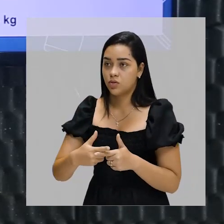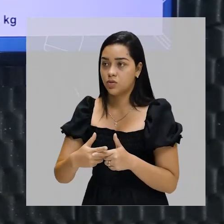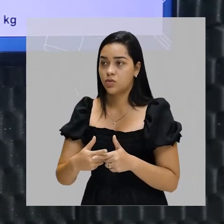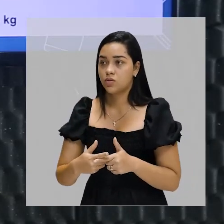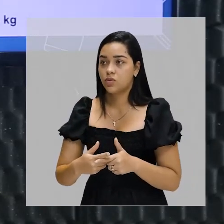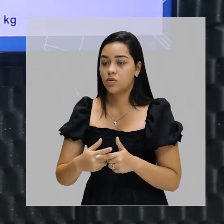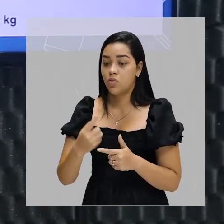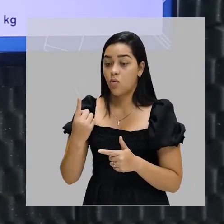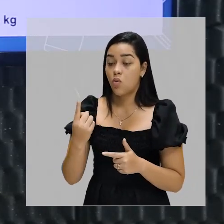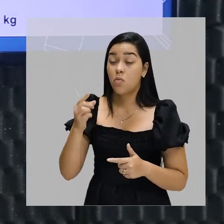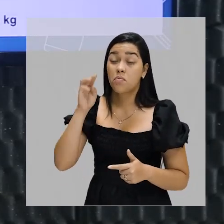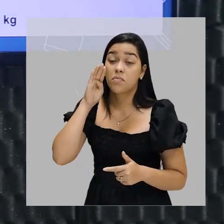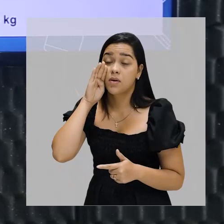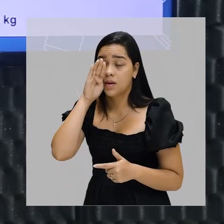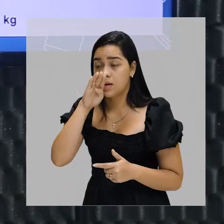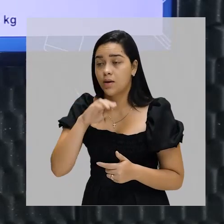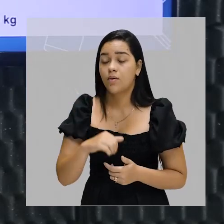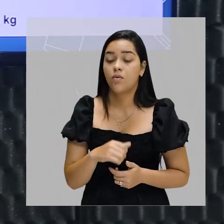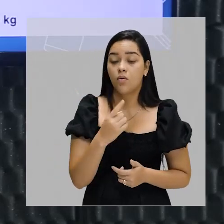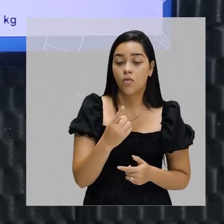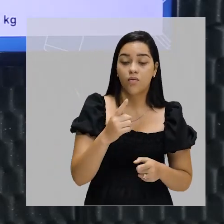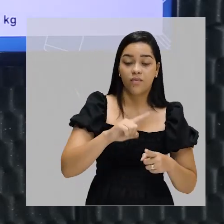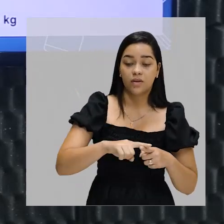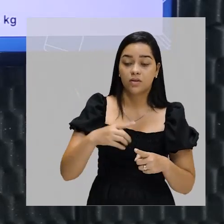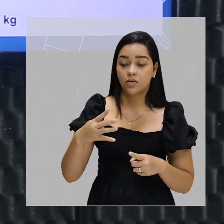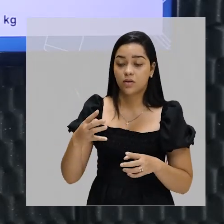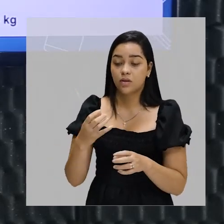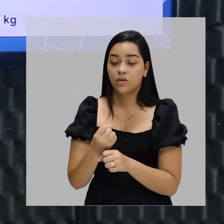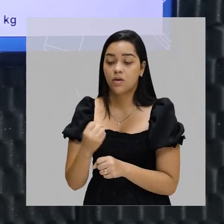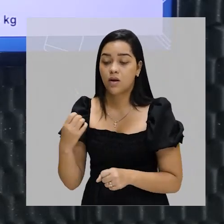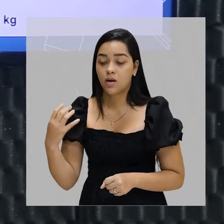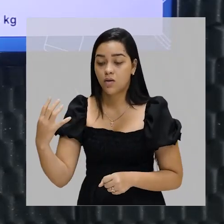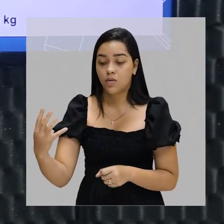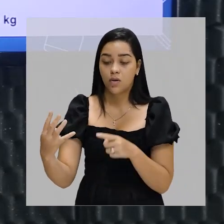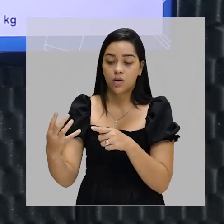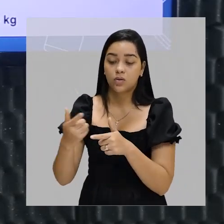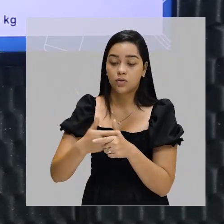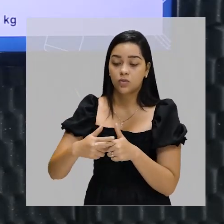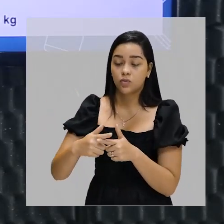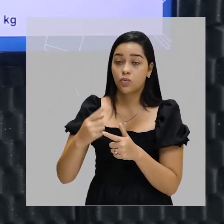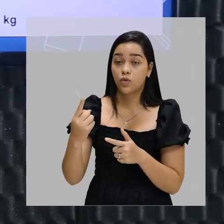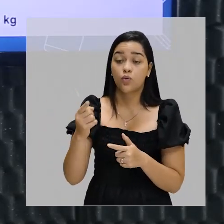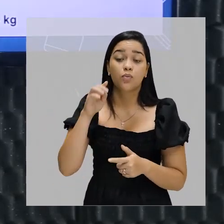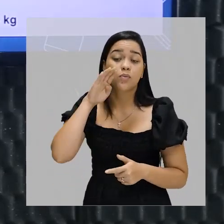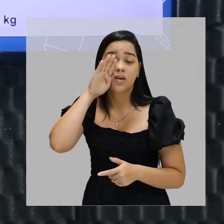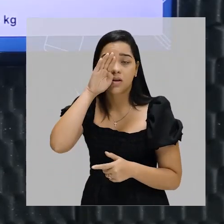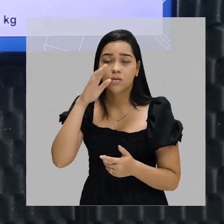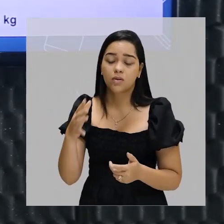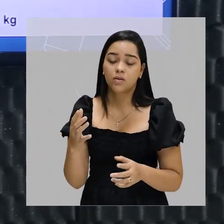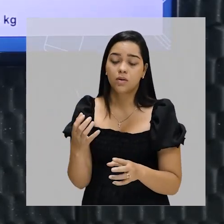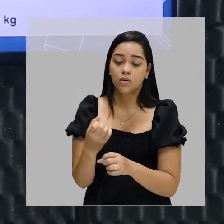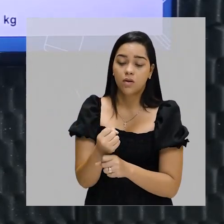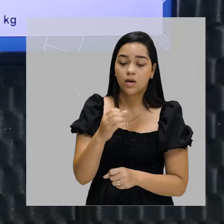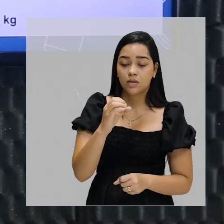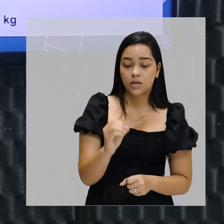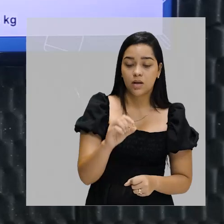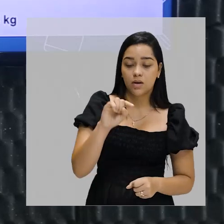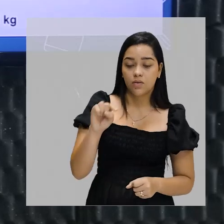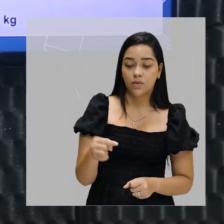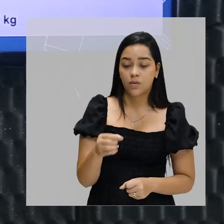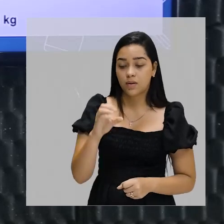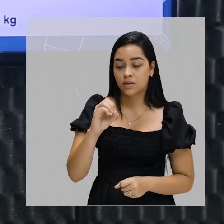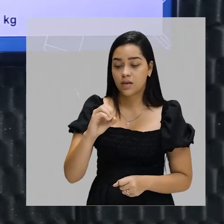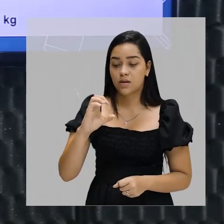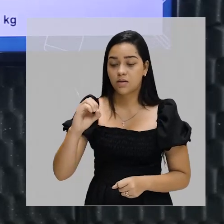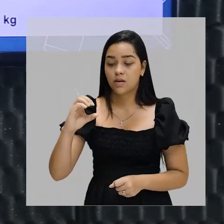por 1 milhão. 1 vezes 4, 4. 4 dividido por 1 milhão. Então, vai dar 0, olha